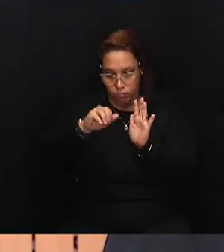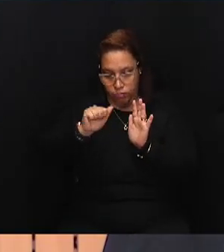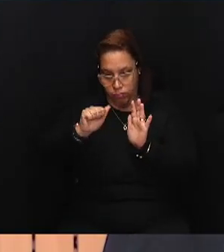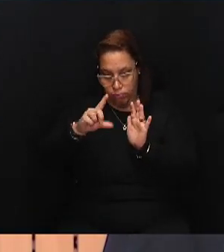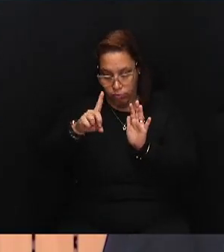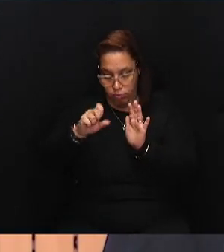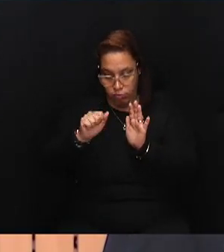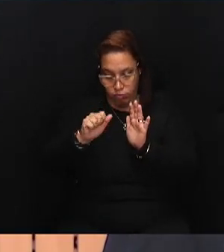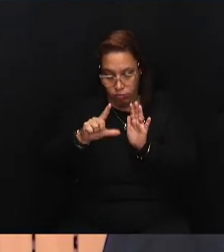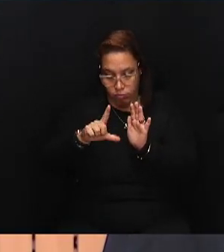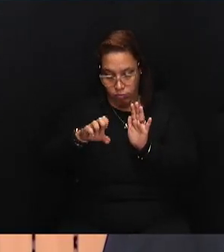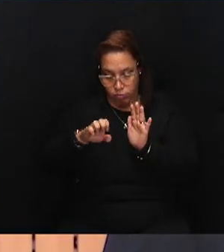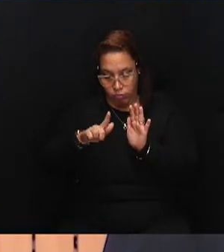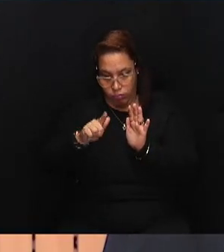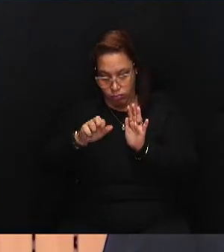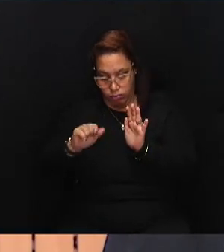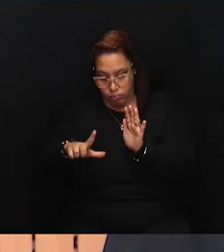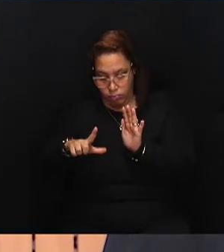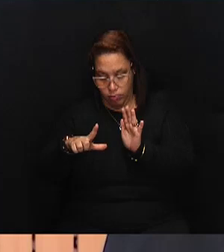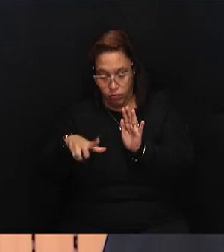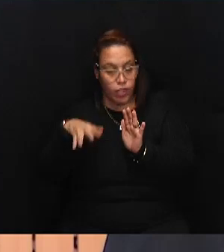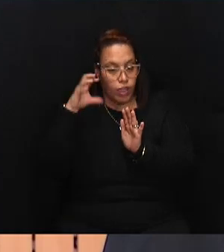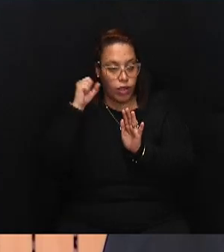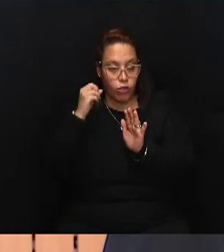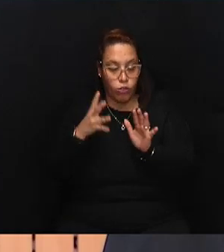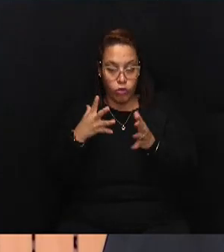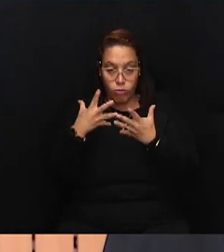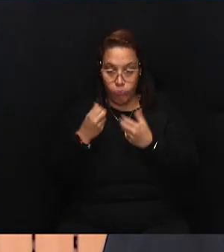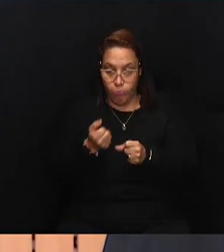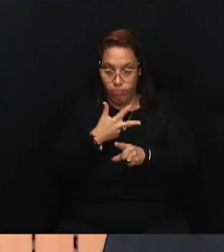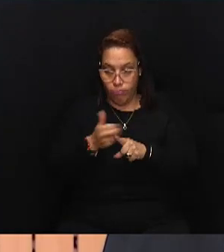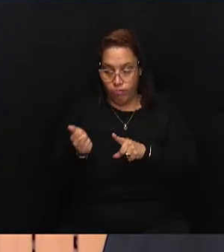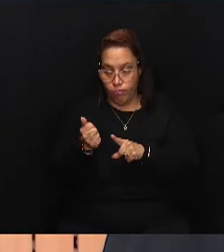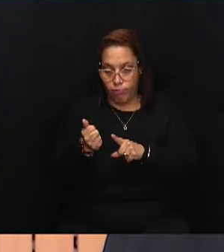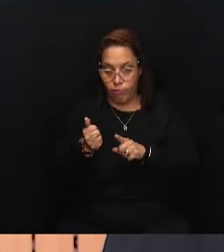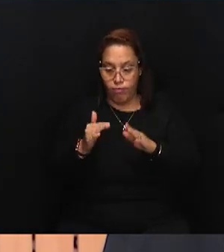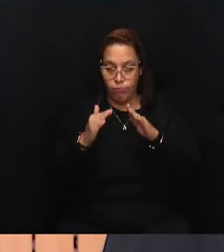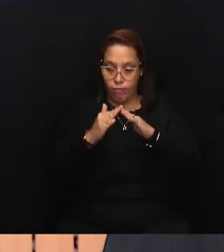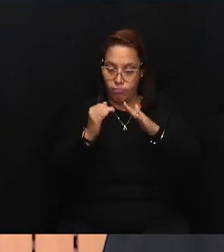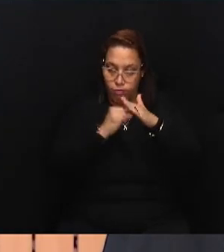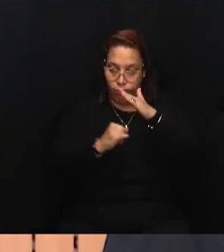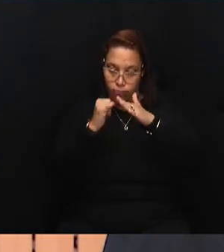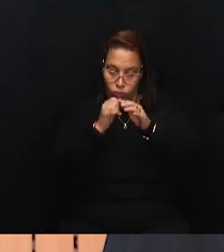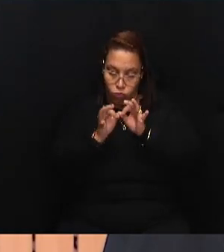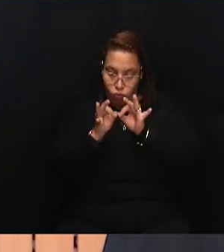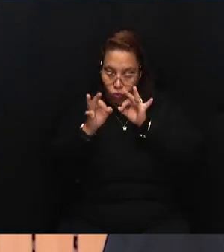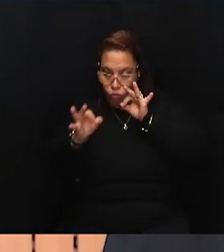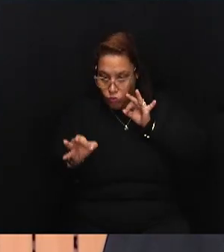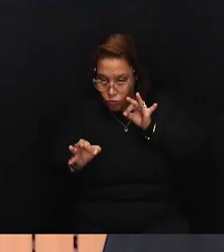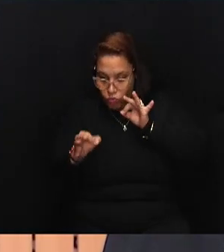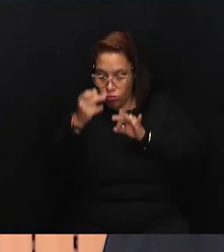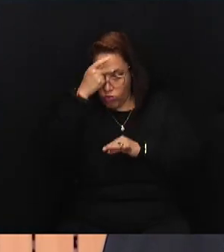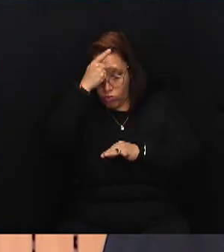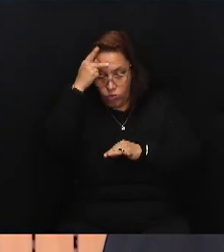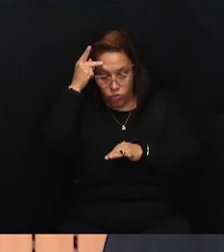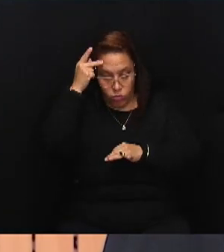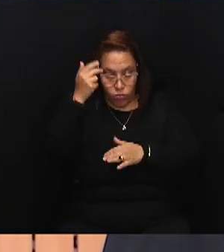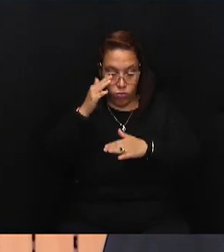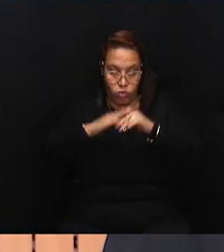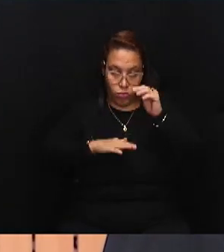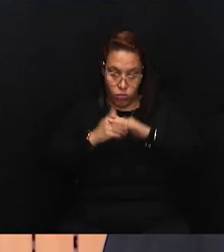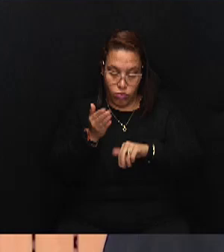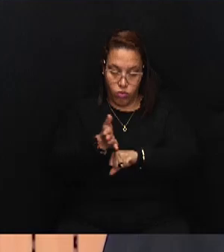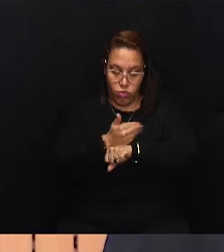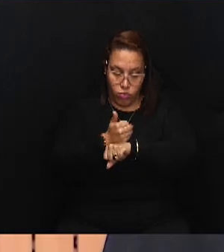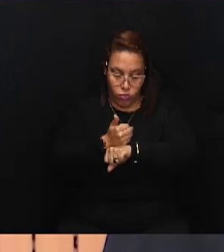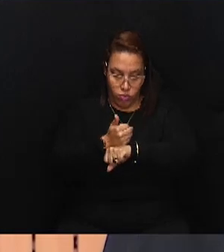uma conquista que veio através das escutas, tanto das instituições de longa permanência, tanto das pessoas que atuaram antes também no